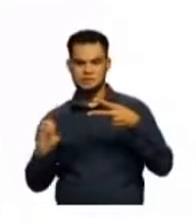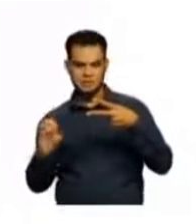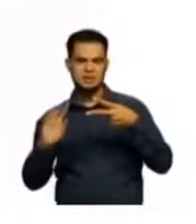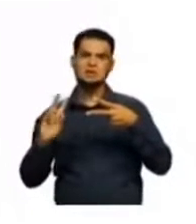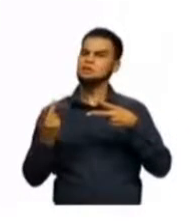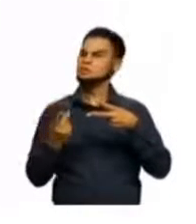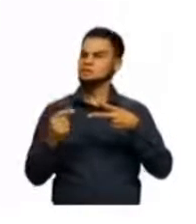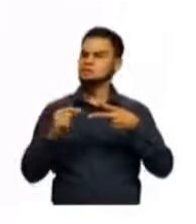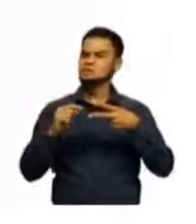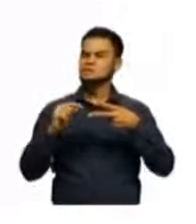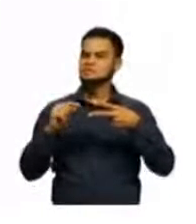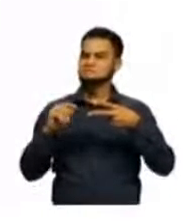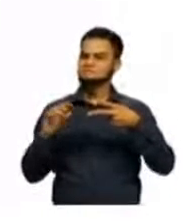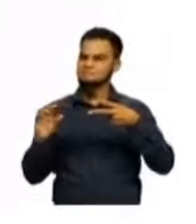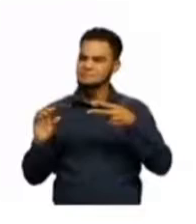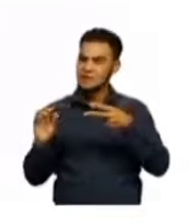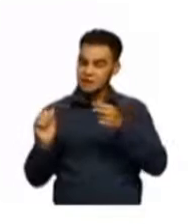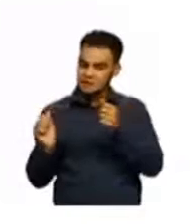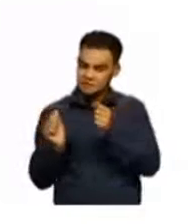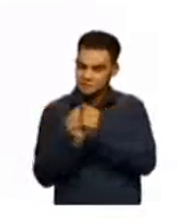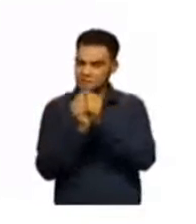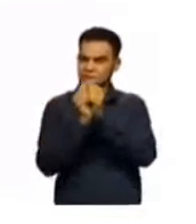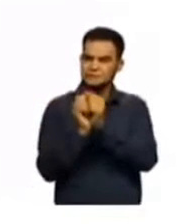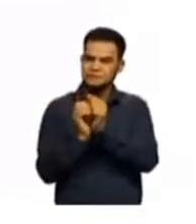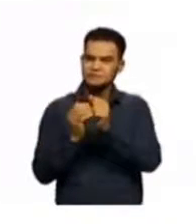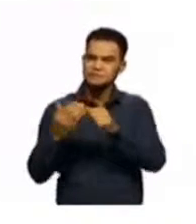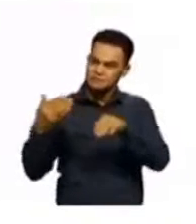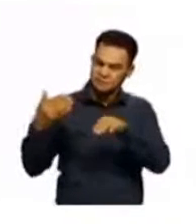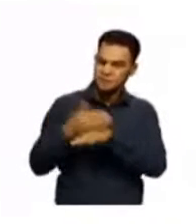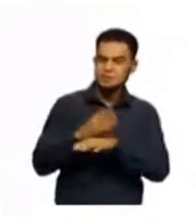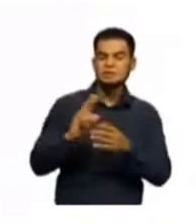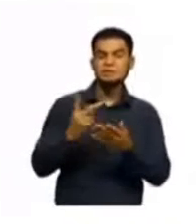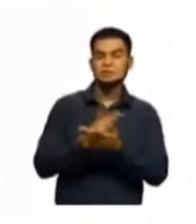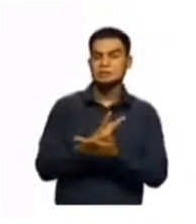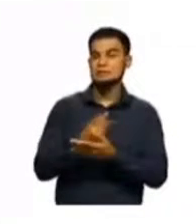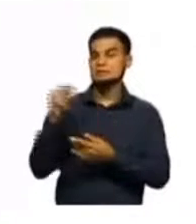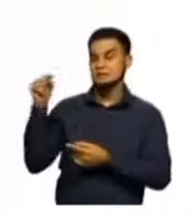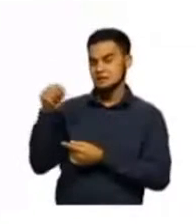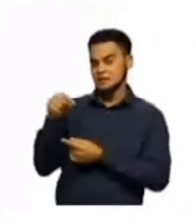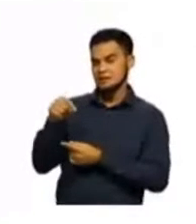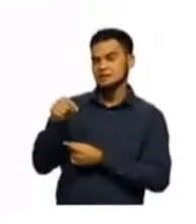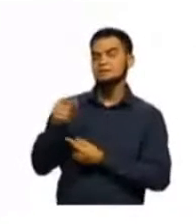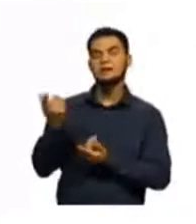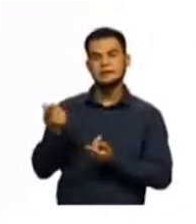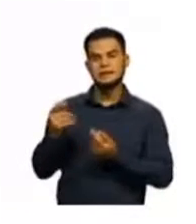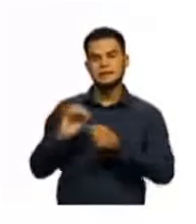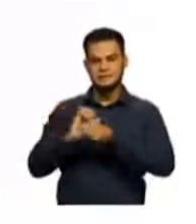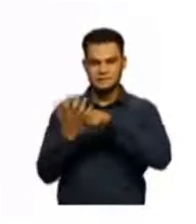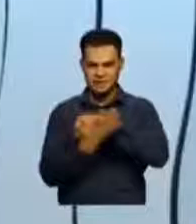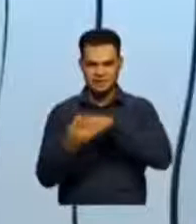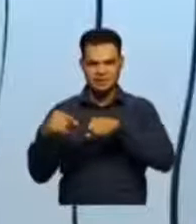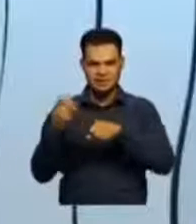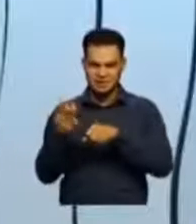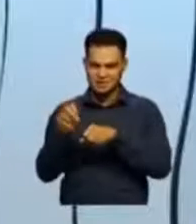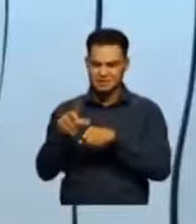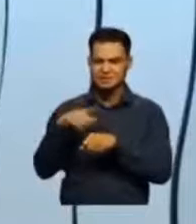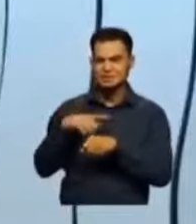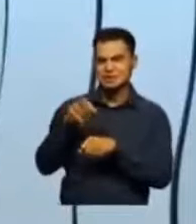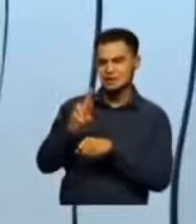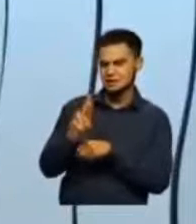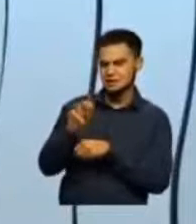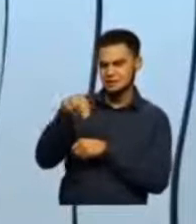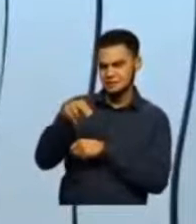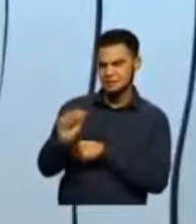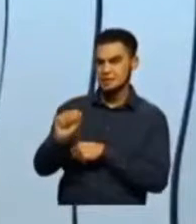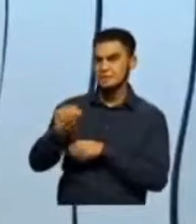então, esse vírus, tá? Ele é um vírus de RNA, ele vai pegar o ribossomo, então,